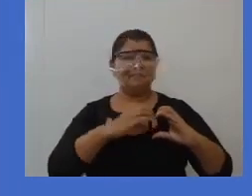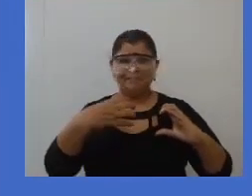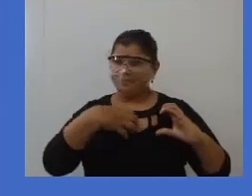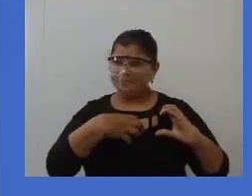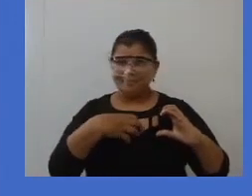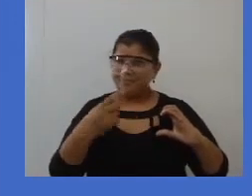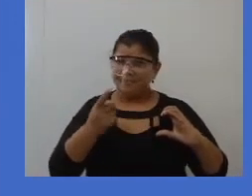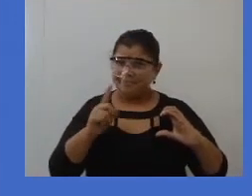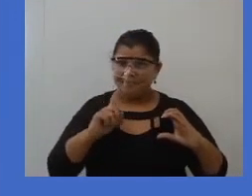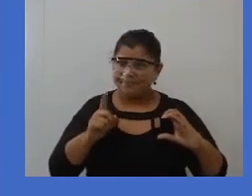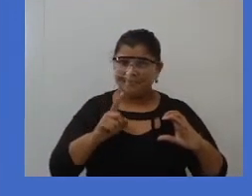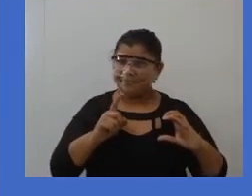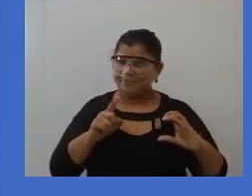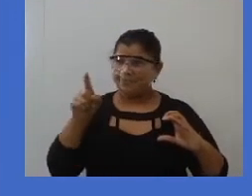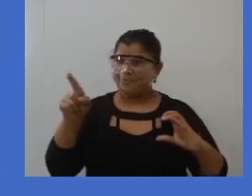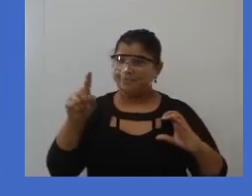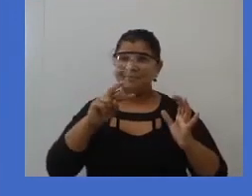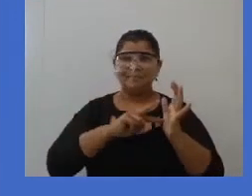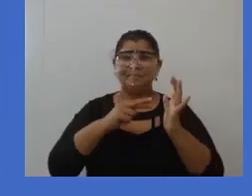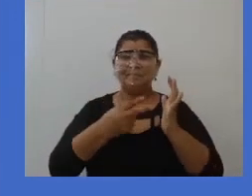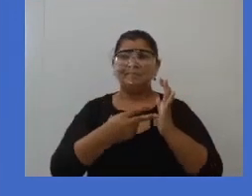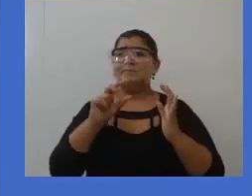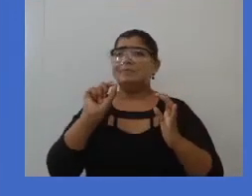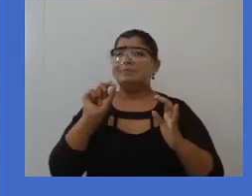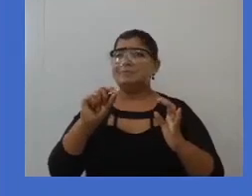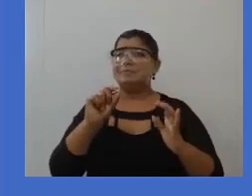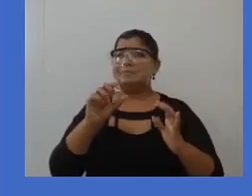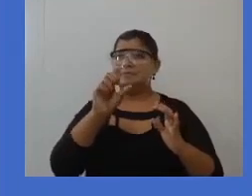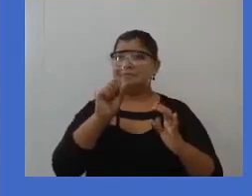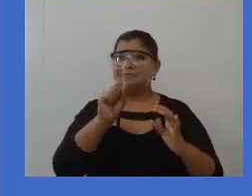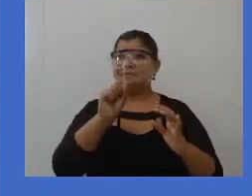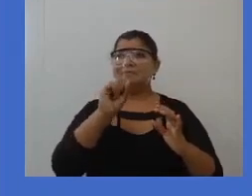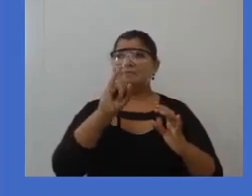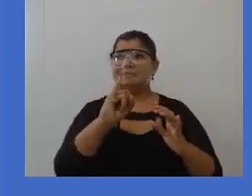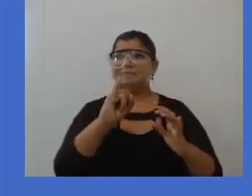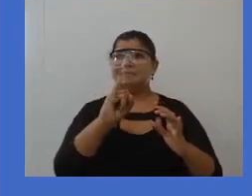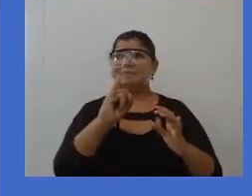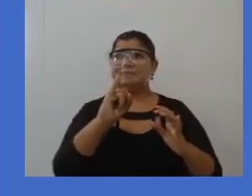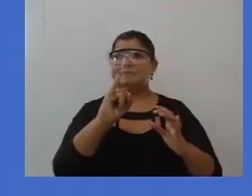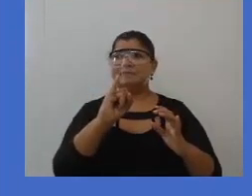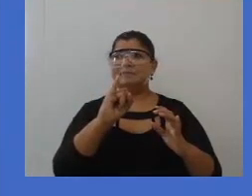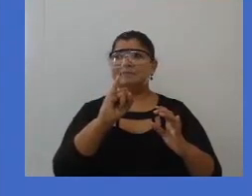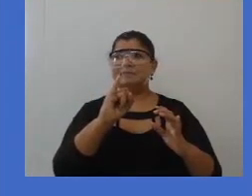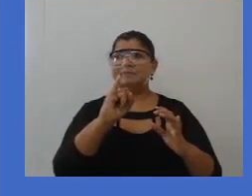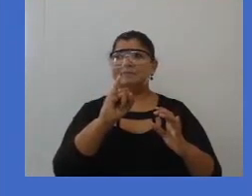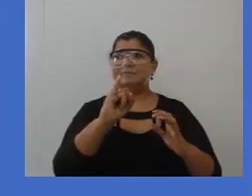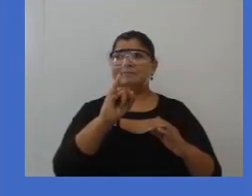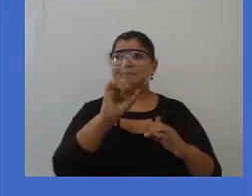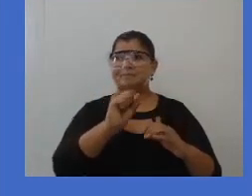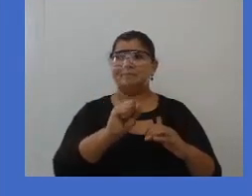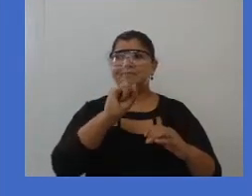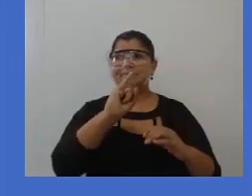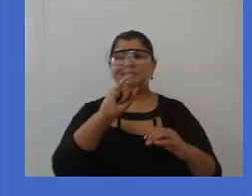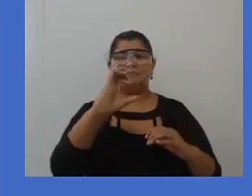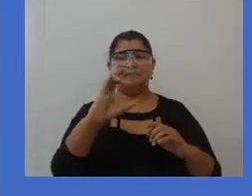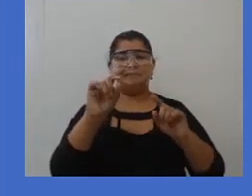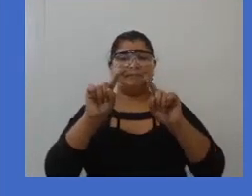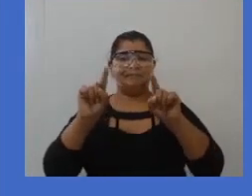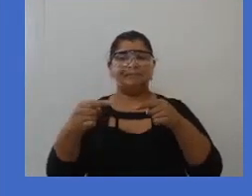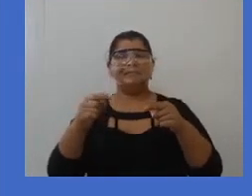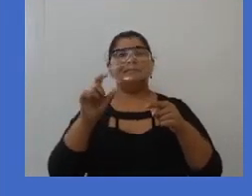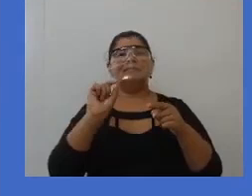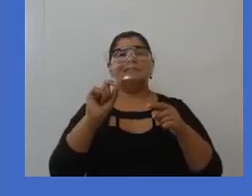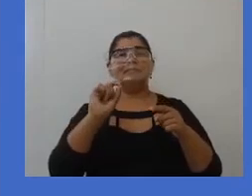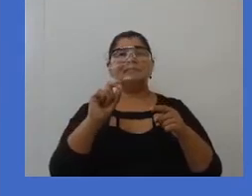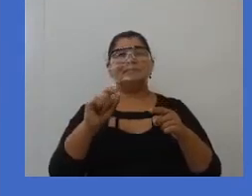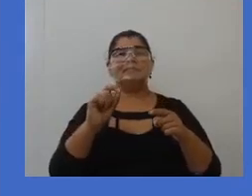sentem. Sabe o que significa esse S-I-C? Após do verbo sentem, após o verbo sentem aparece isso